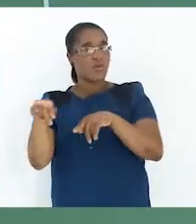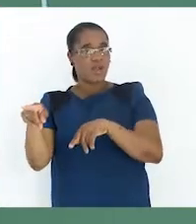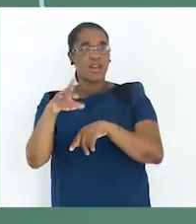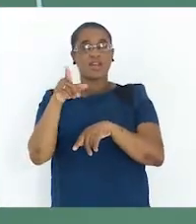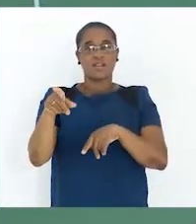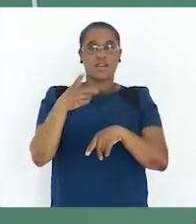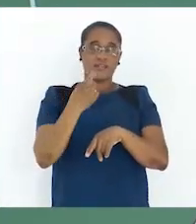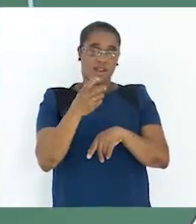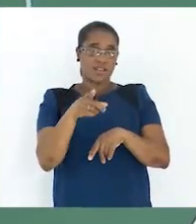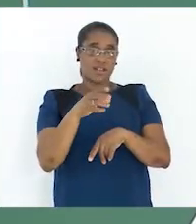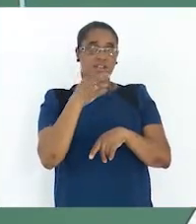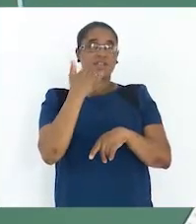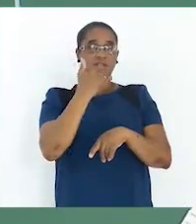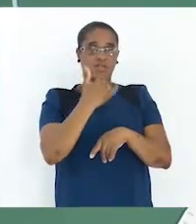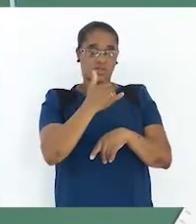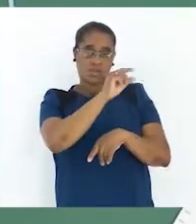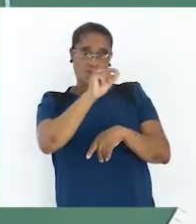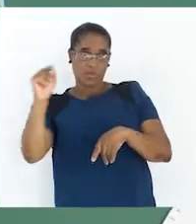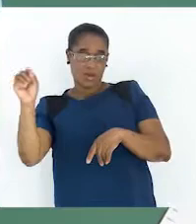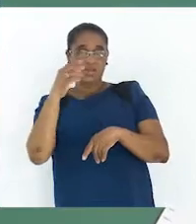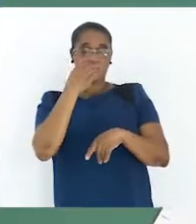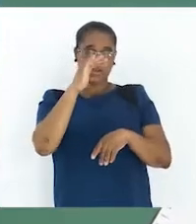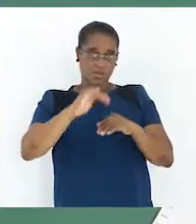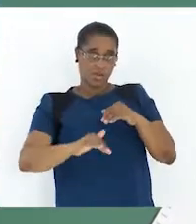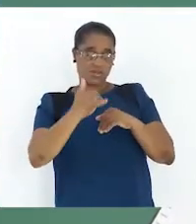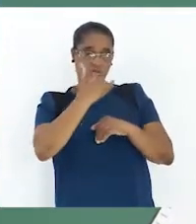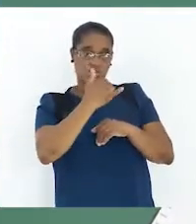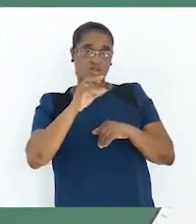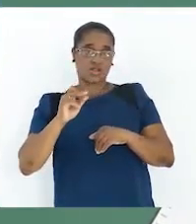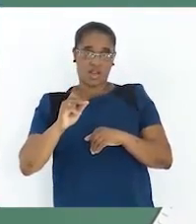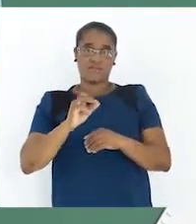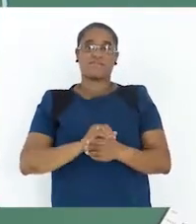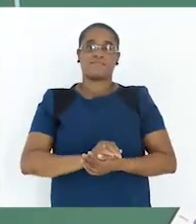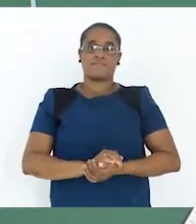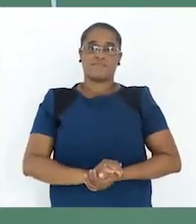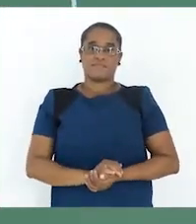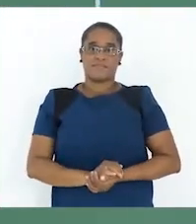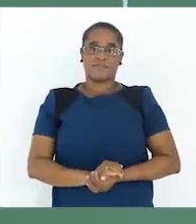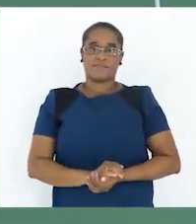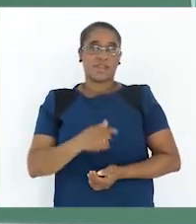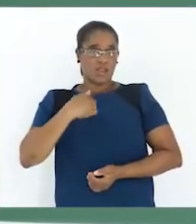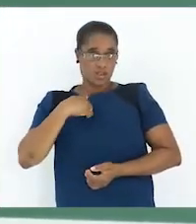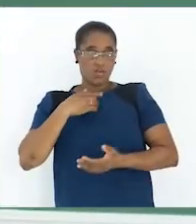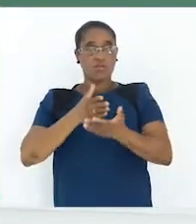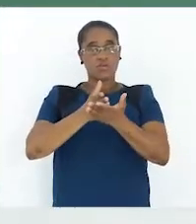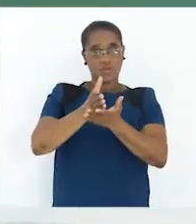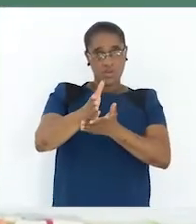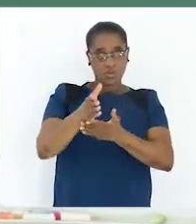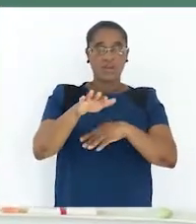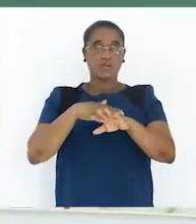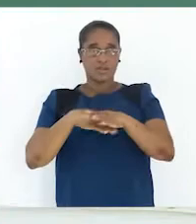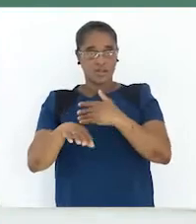falta-me pôr sobre 2a, certo? Eu vou continuar a minha